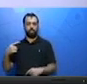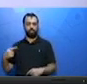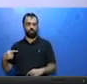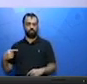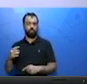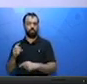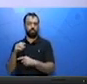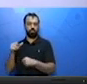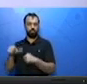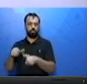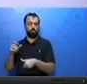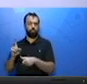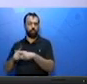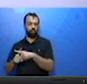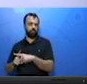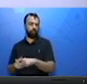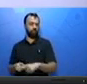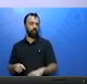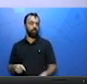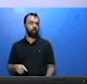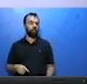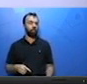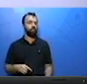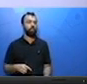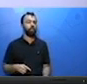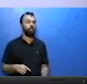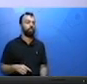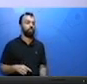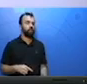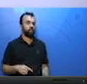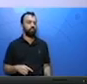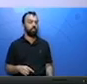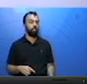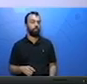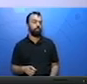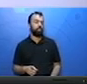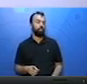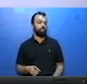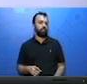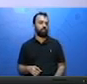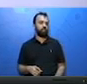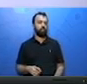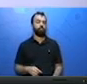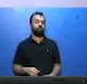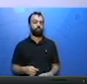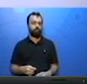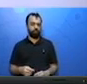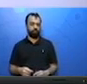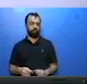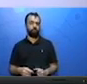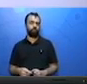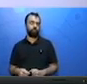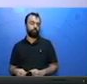dá mais. Isso na conta de vezes dividir. Tá? Então, isso aqui é uma conta de vezes.